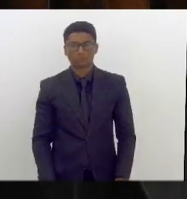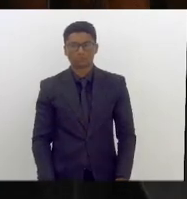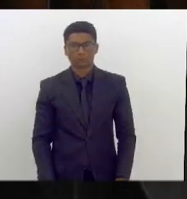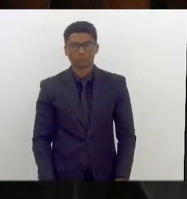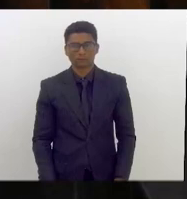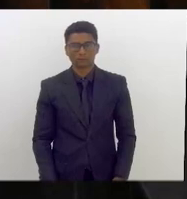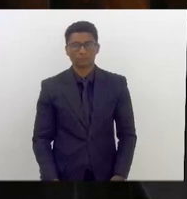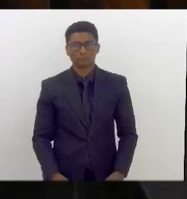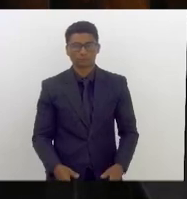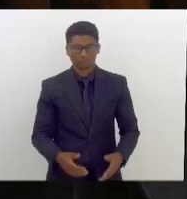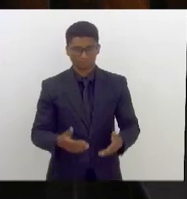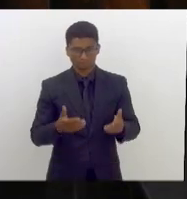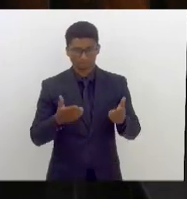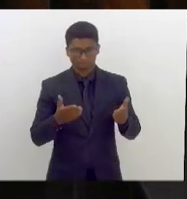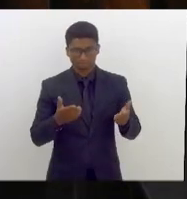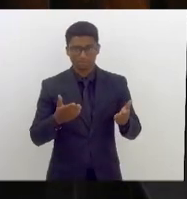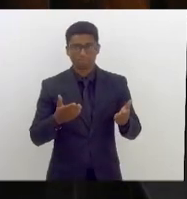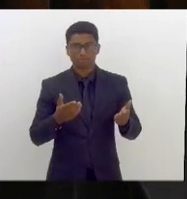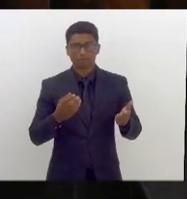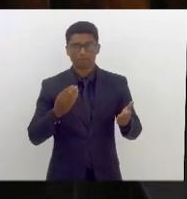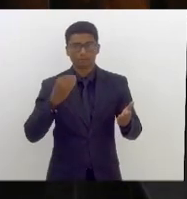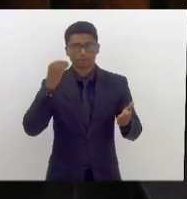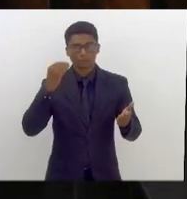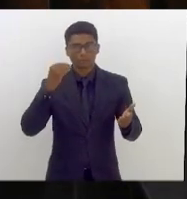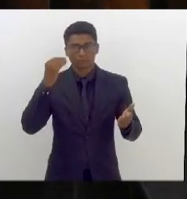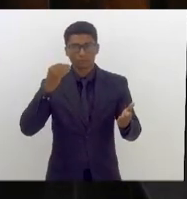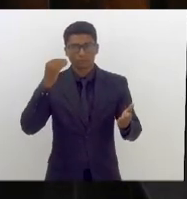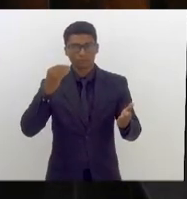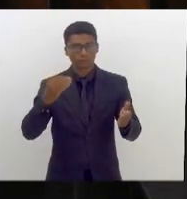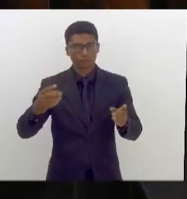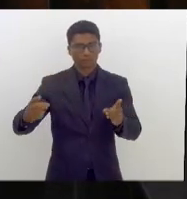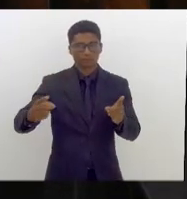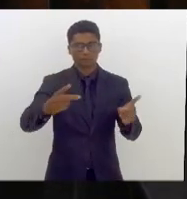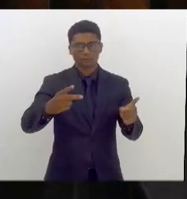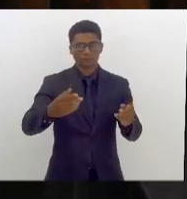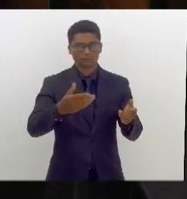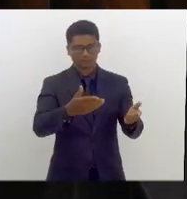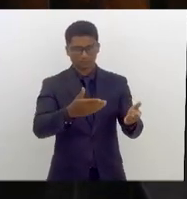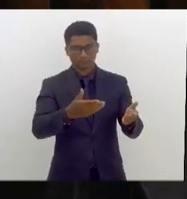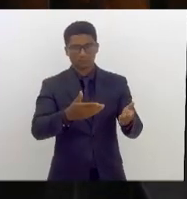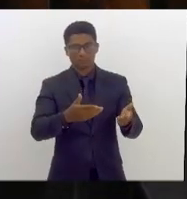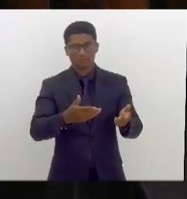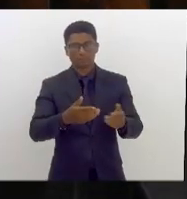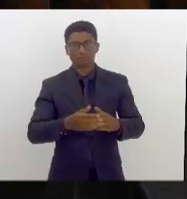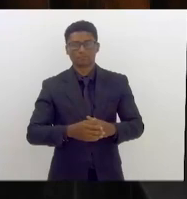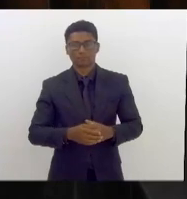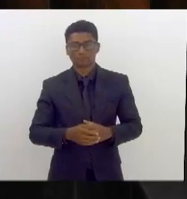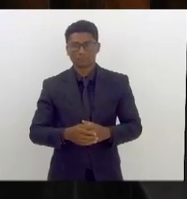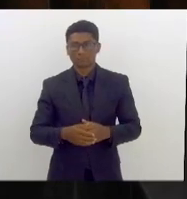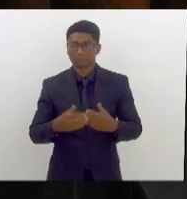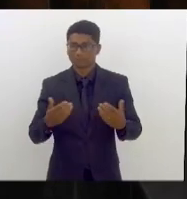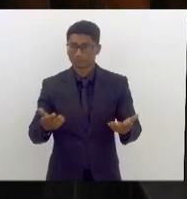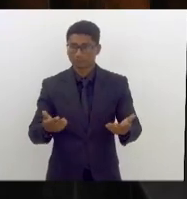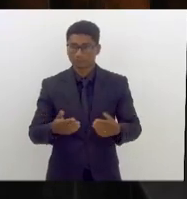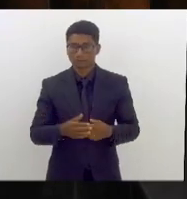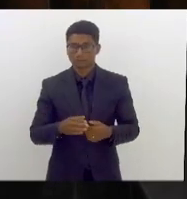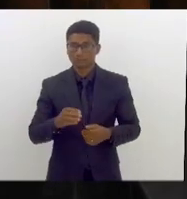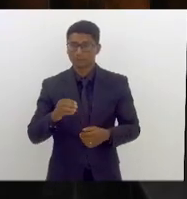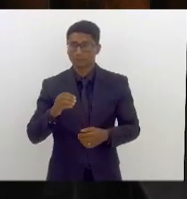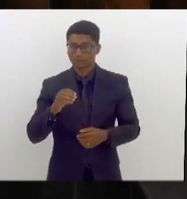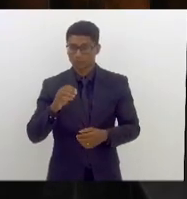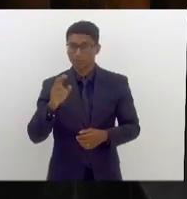Diante da fracassada experiência de privatização, uma recomendação ao governo do Estado, efetuar em caráter de